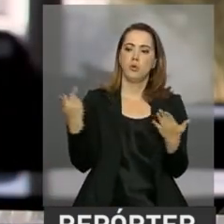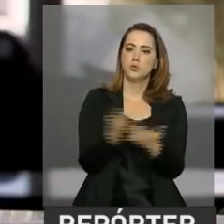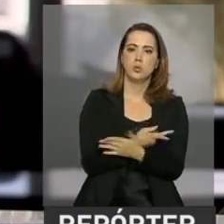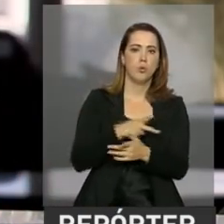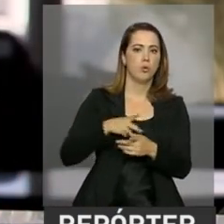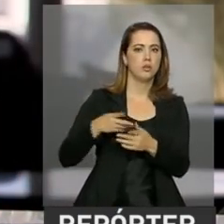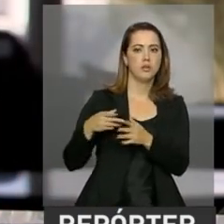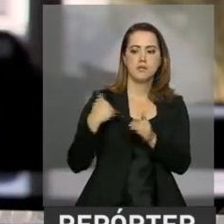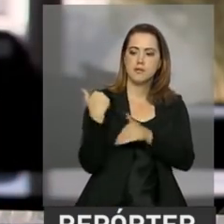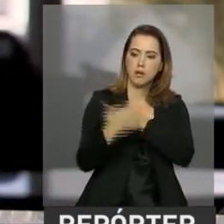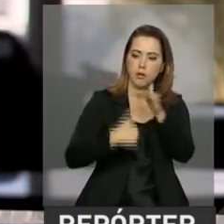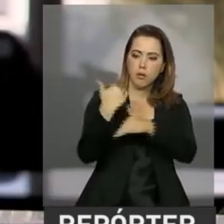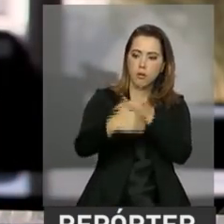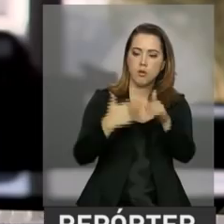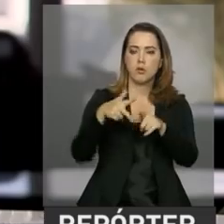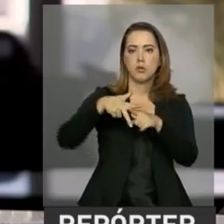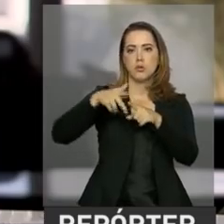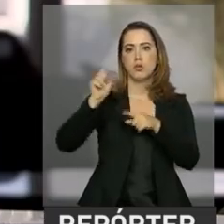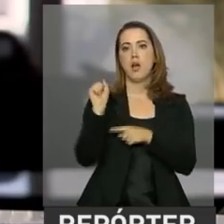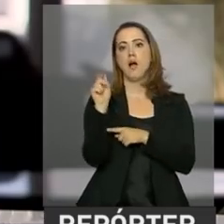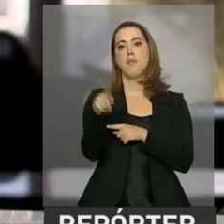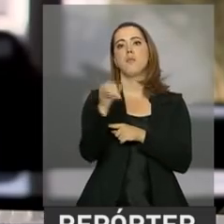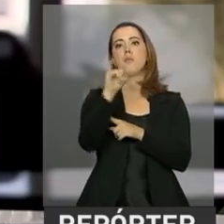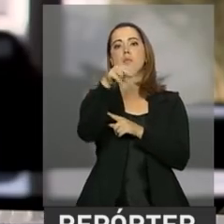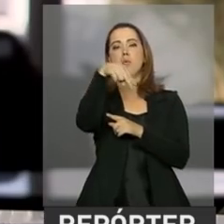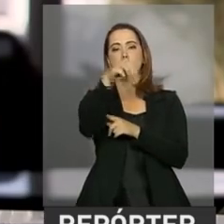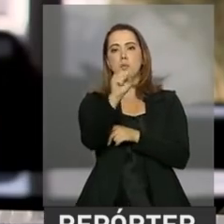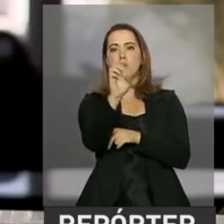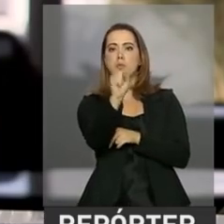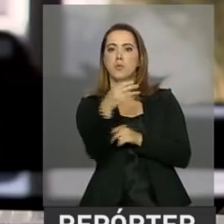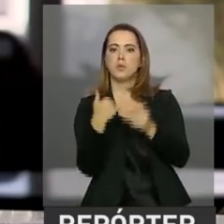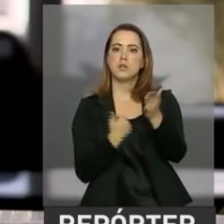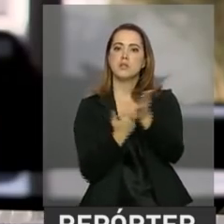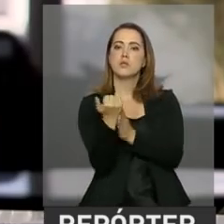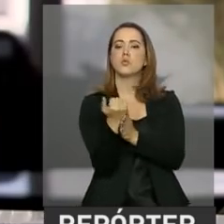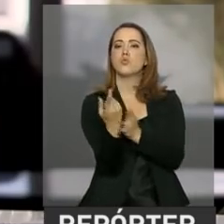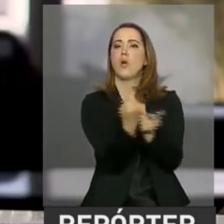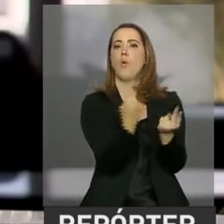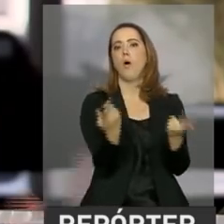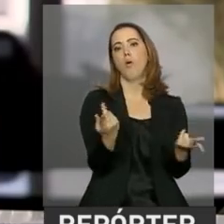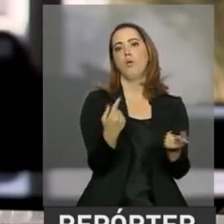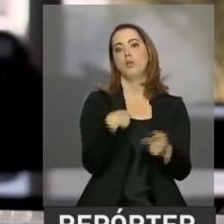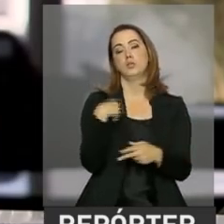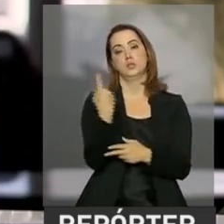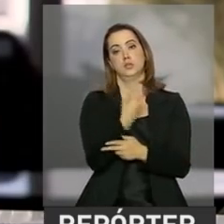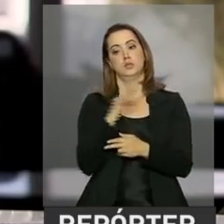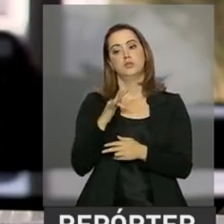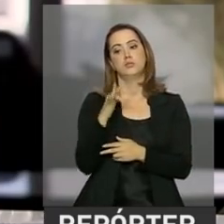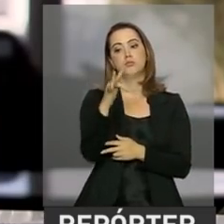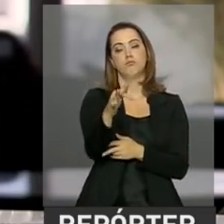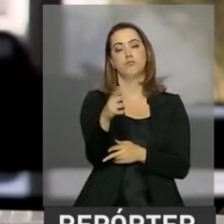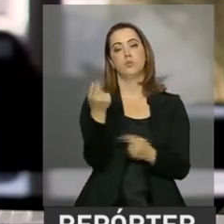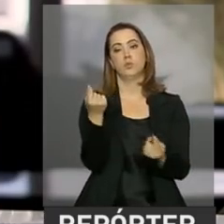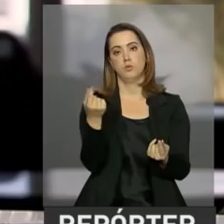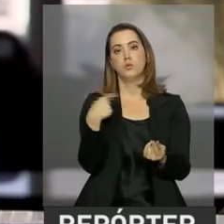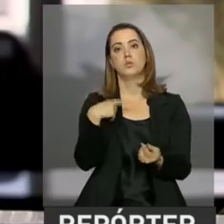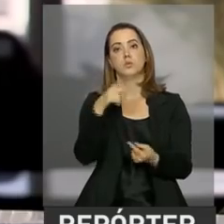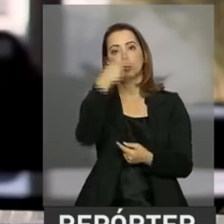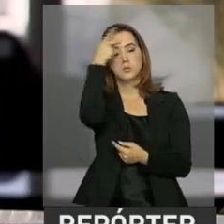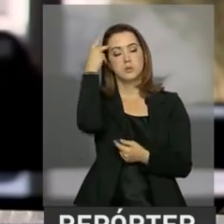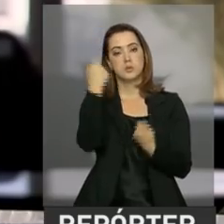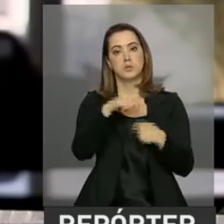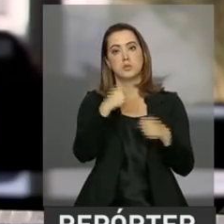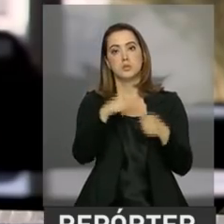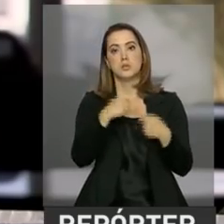Previdência manter-se do jeito que está, com os parâmetros que está, e o nosso objetivo é criar as condições para que no futuro aqueles que dependem